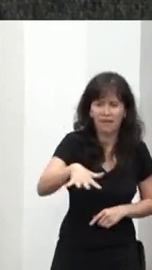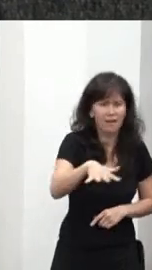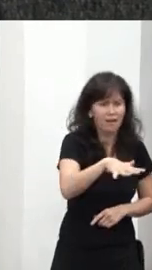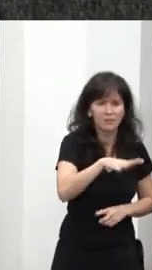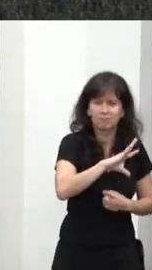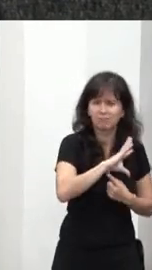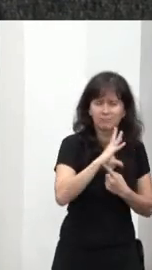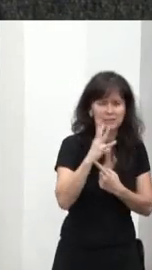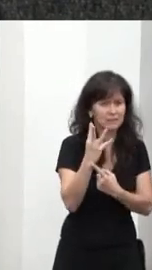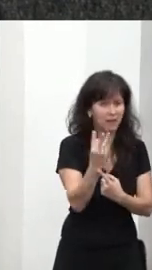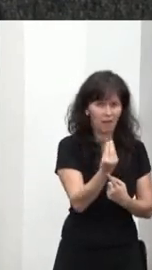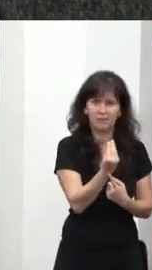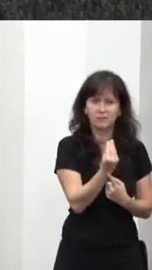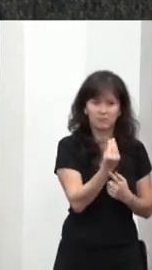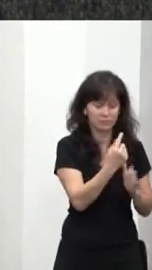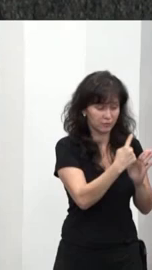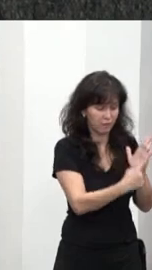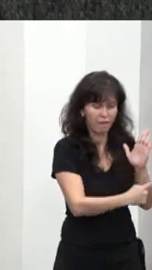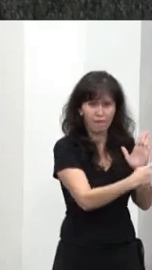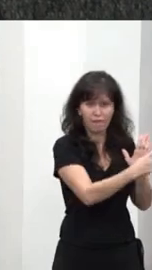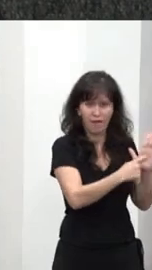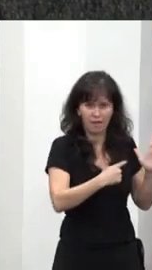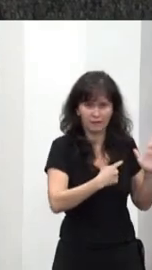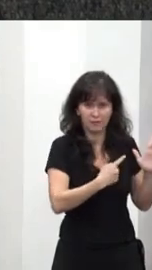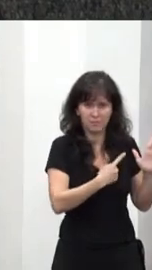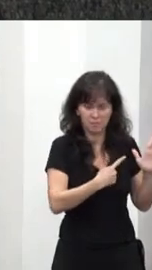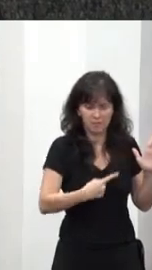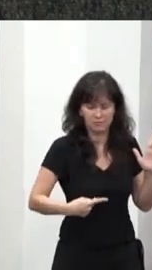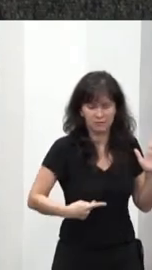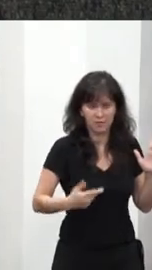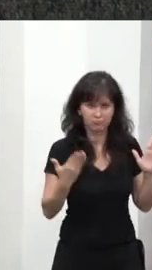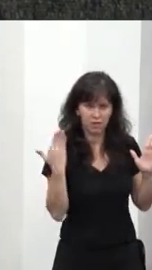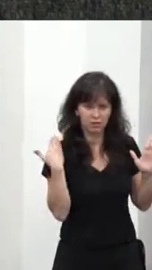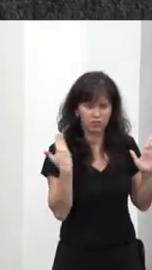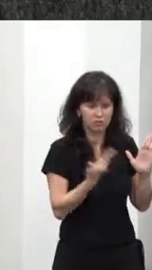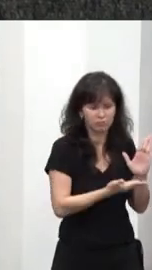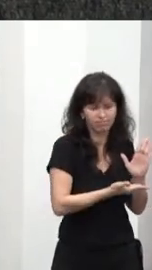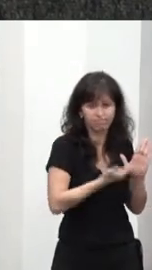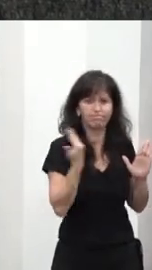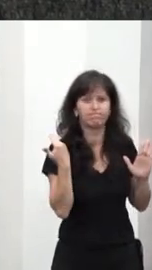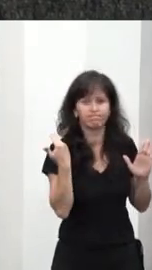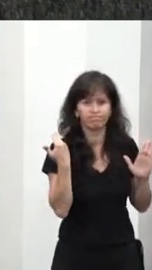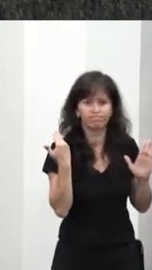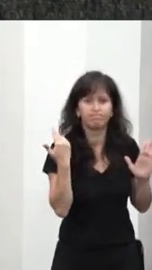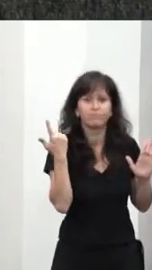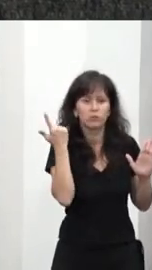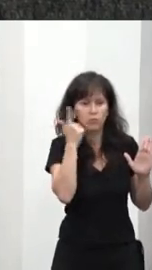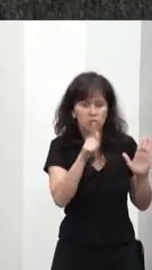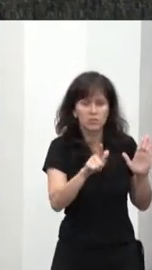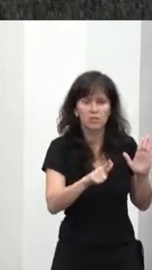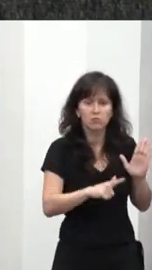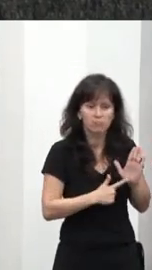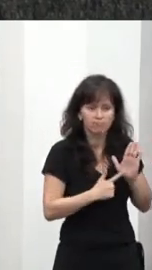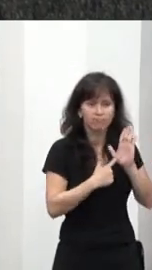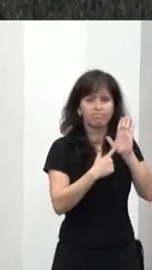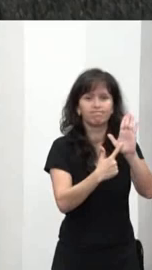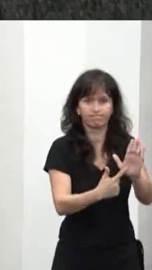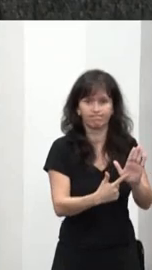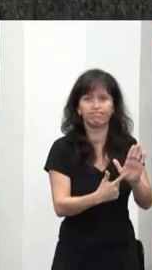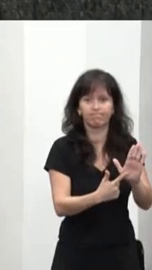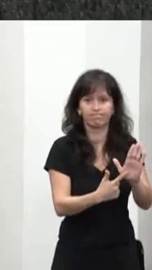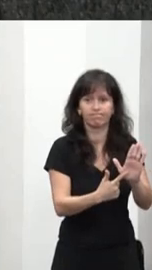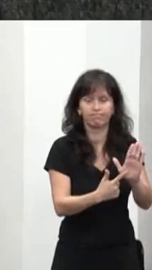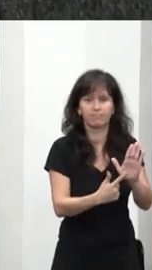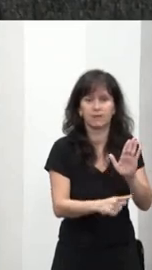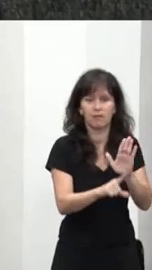derrubamos o veto presidencial da antiga gestão Federal podemos dizer então que a lei Paulo